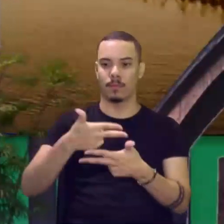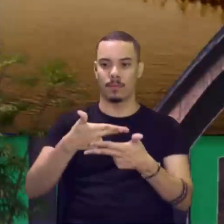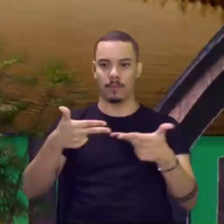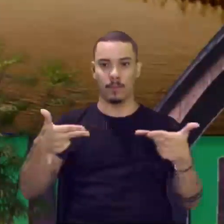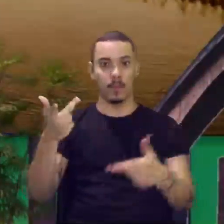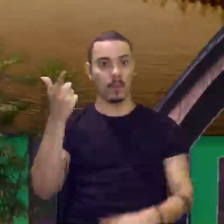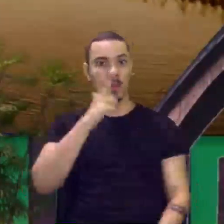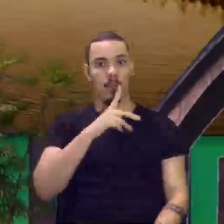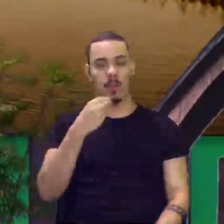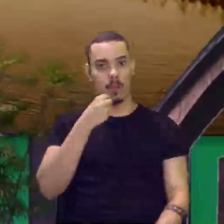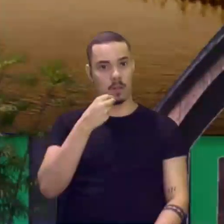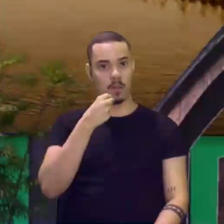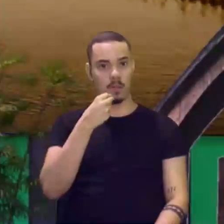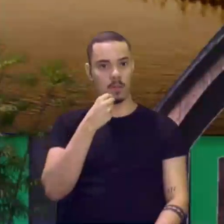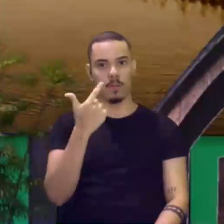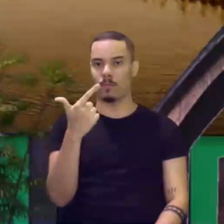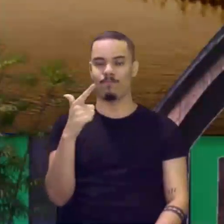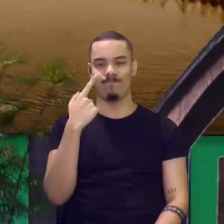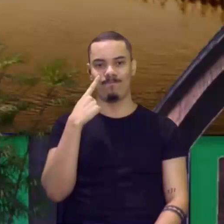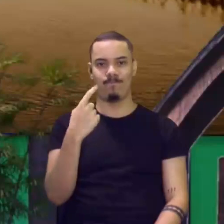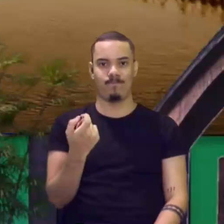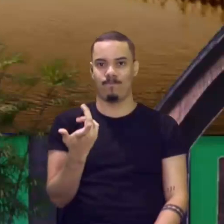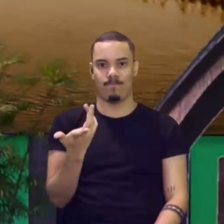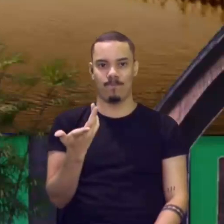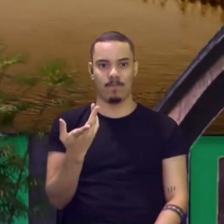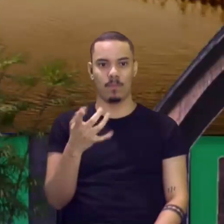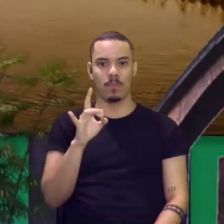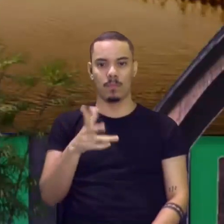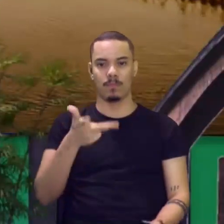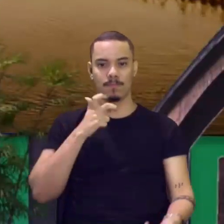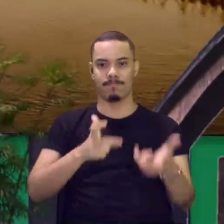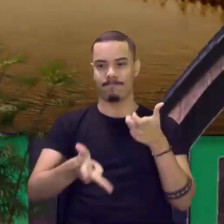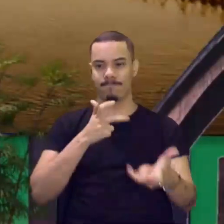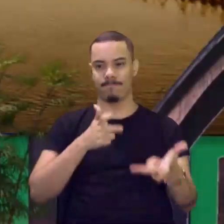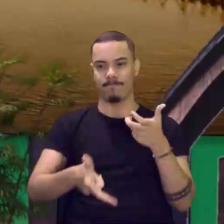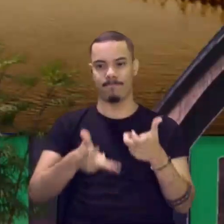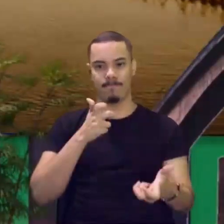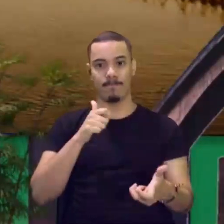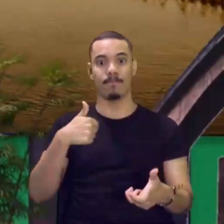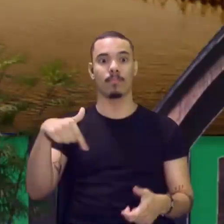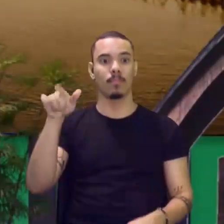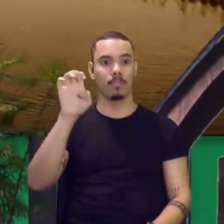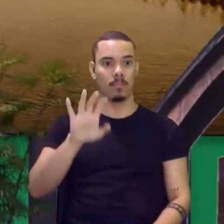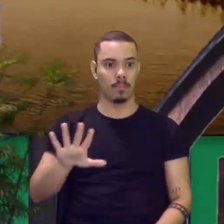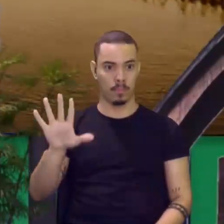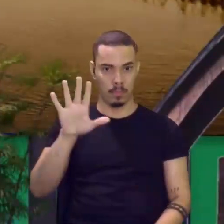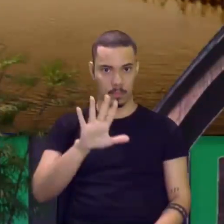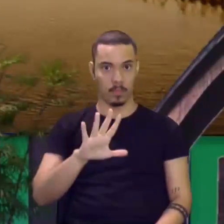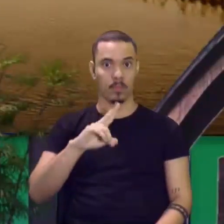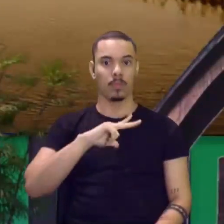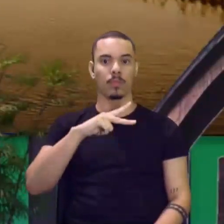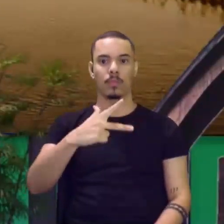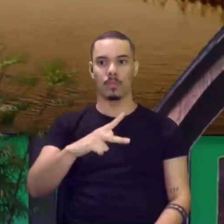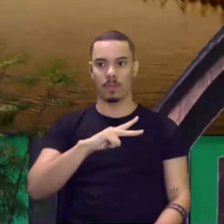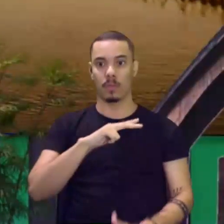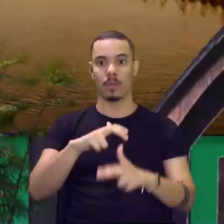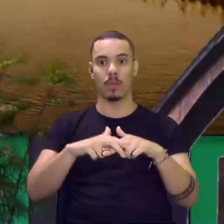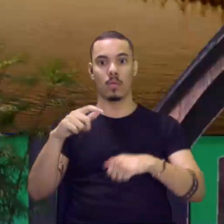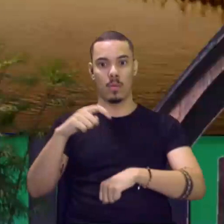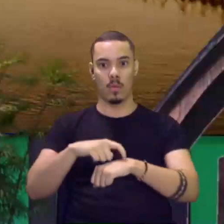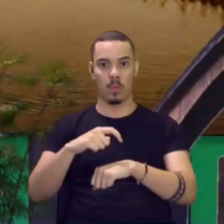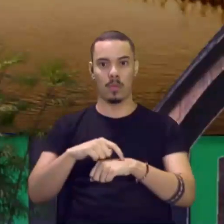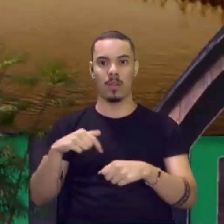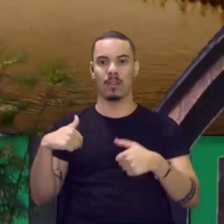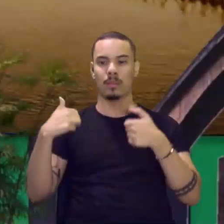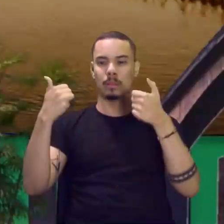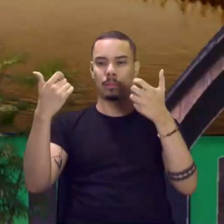obviamente, isso aqui, eles não tinham interesse nenhum a não ser só explorar. Então, Muito isso bem. ia para a Europa, para Portugal. Então, esses momentos que a gente está